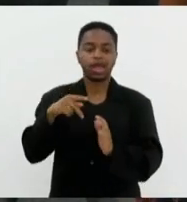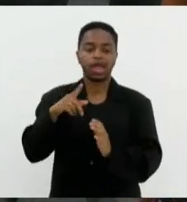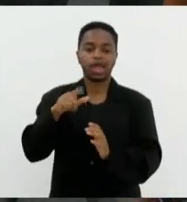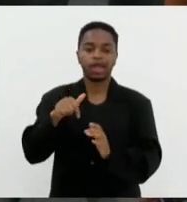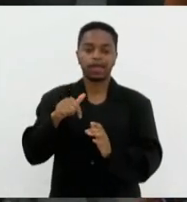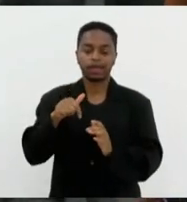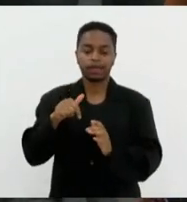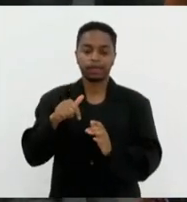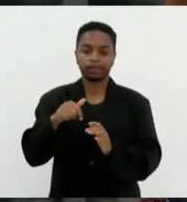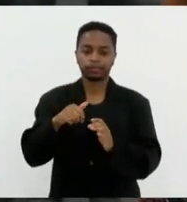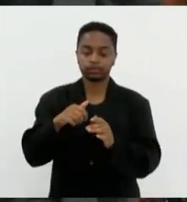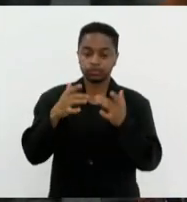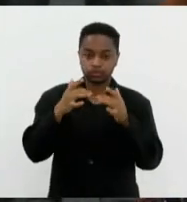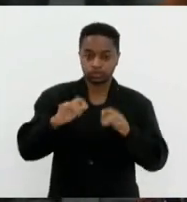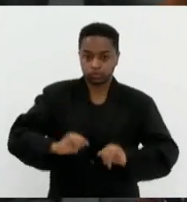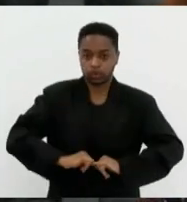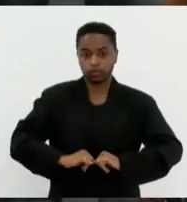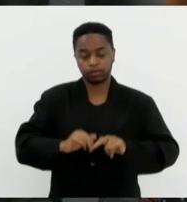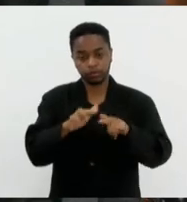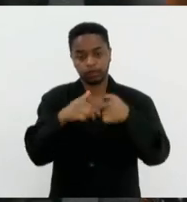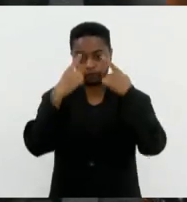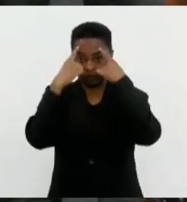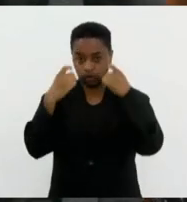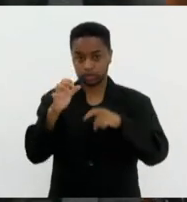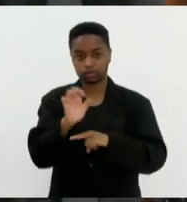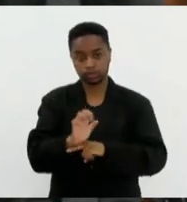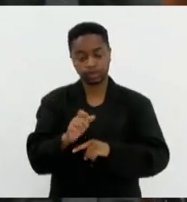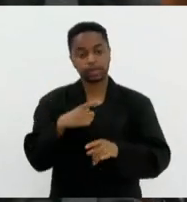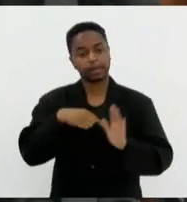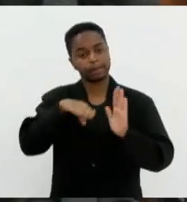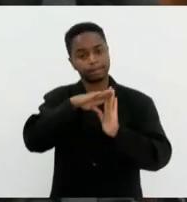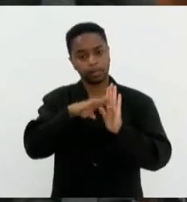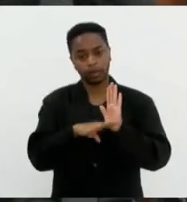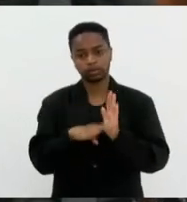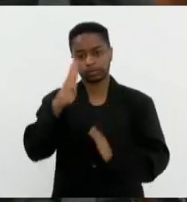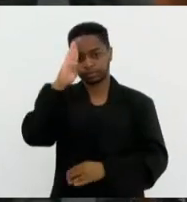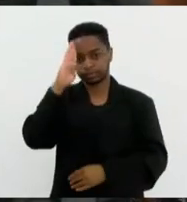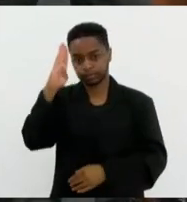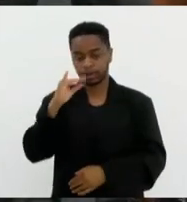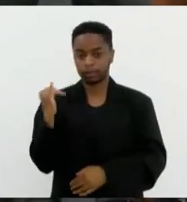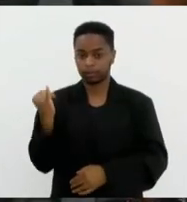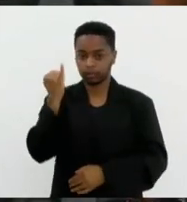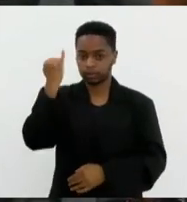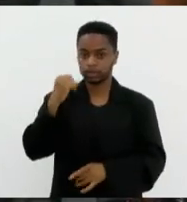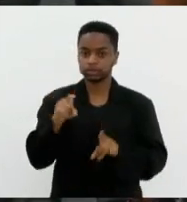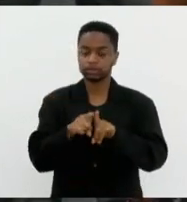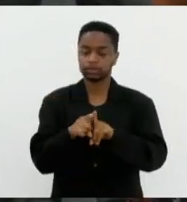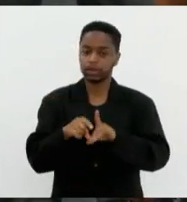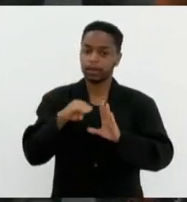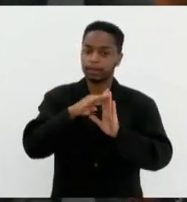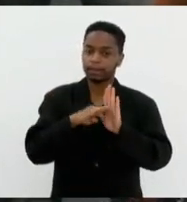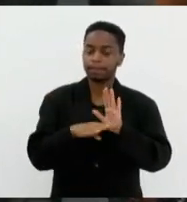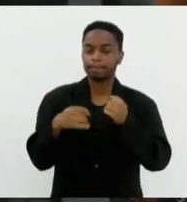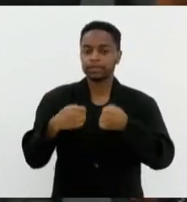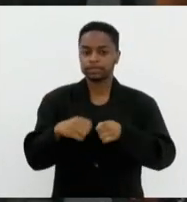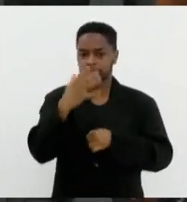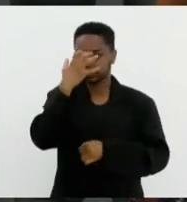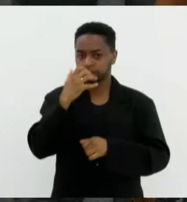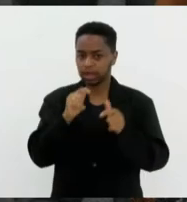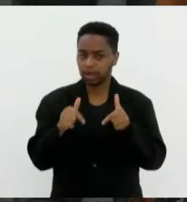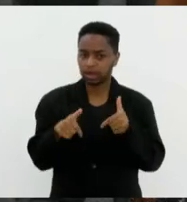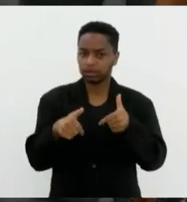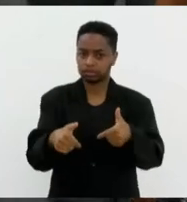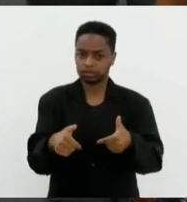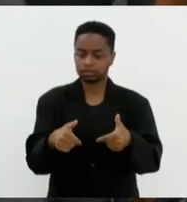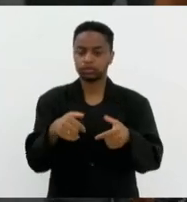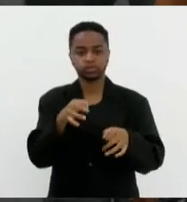As mães sofrem e tem toda uma pauta que é fundamental, pauta esta que requer a celeridade nos seus processos de